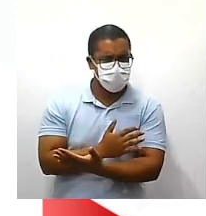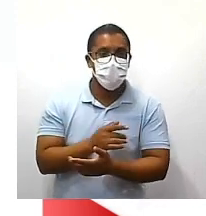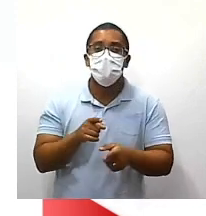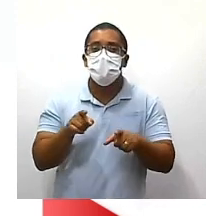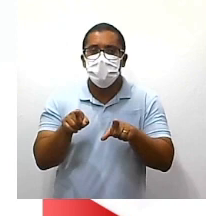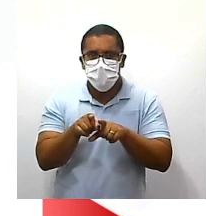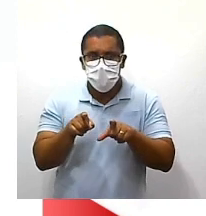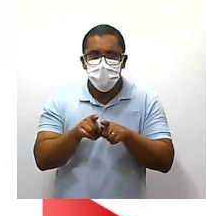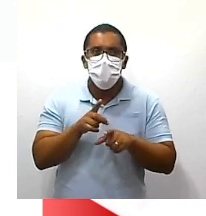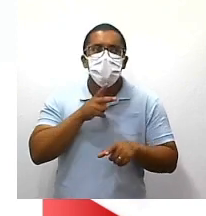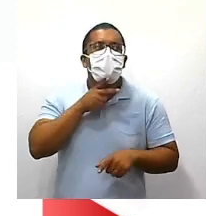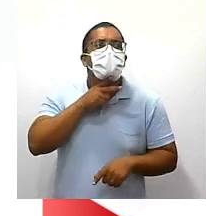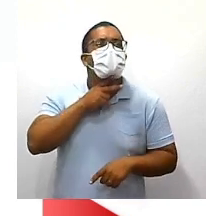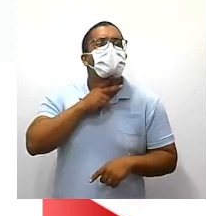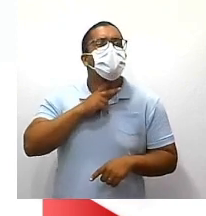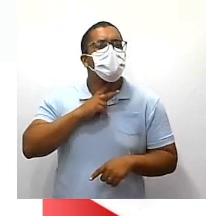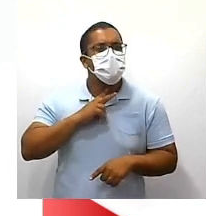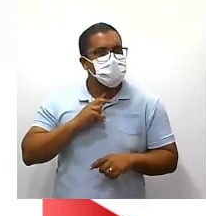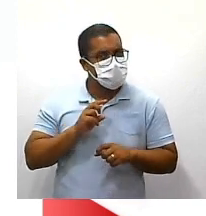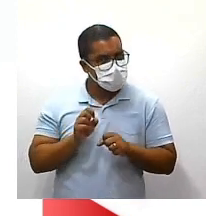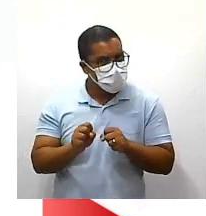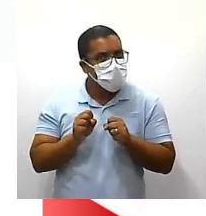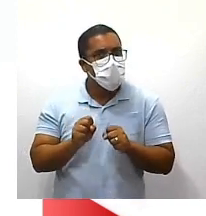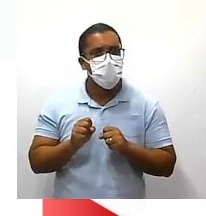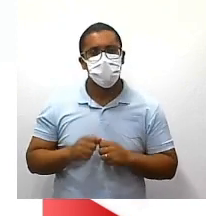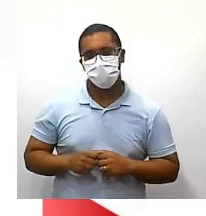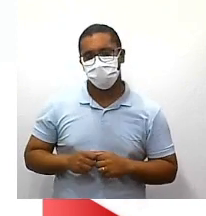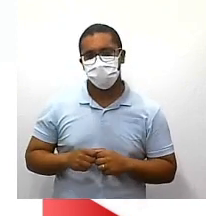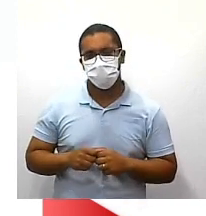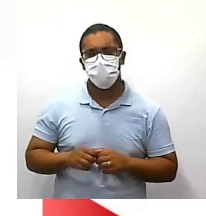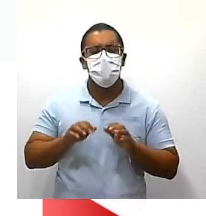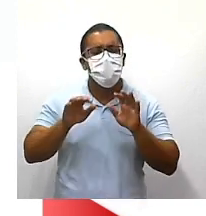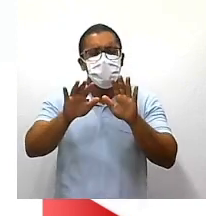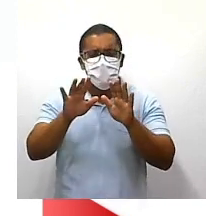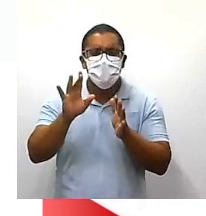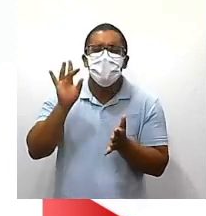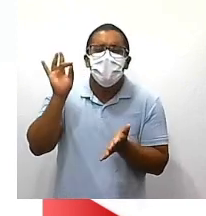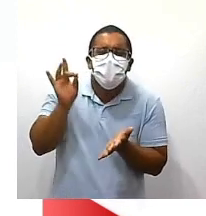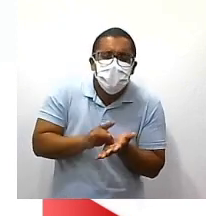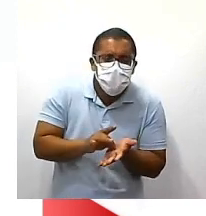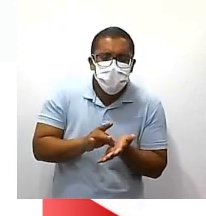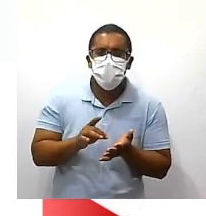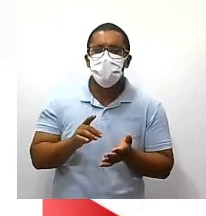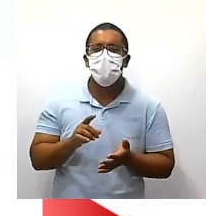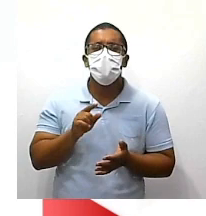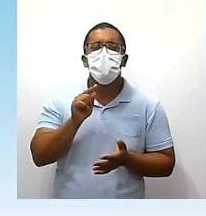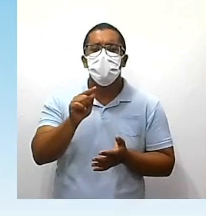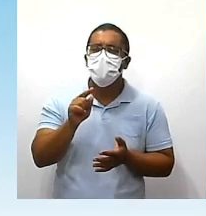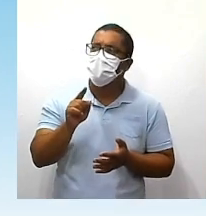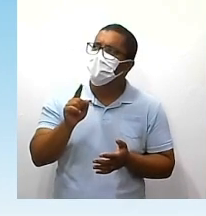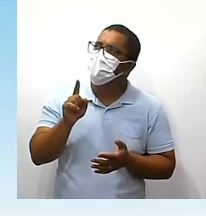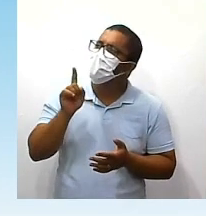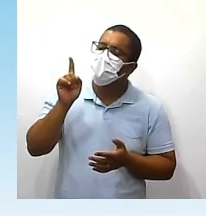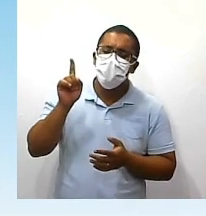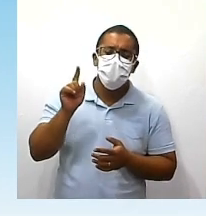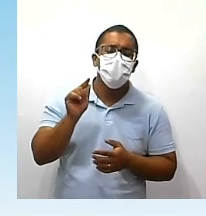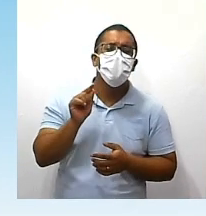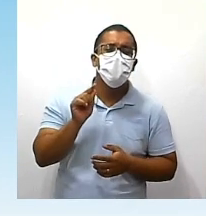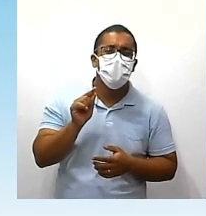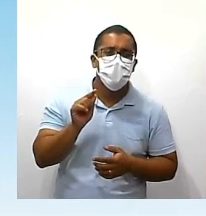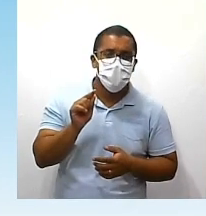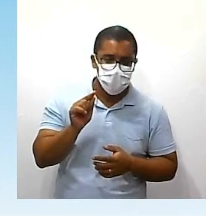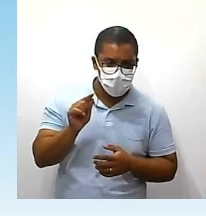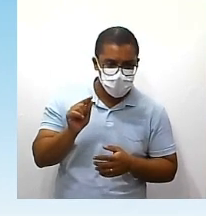causar a dependência. E o que são realmente os psicoativos?